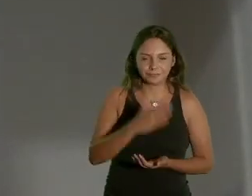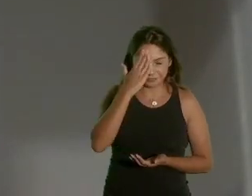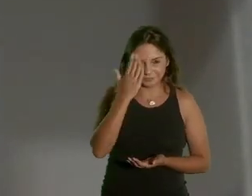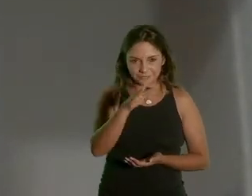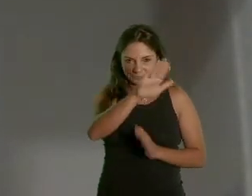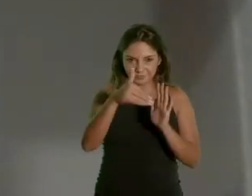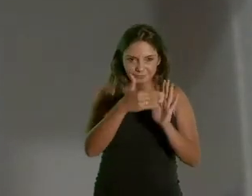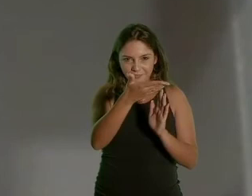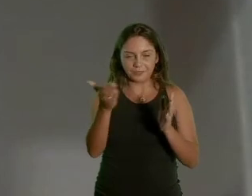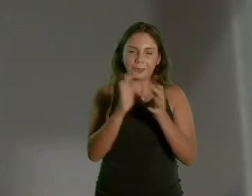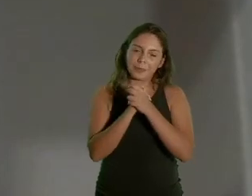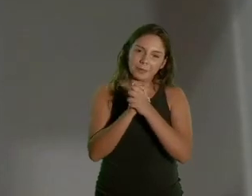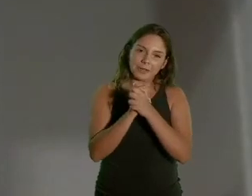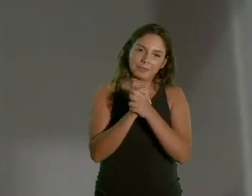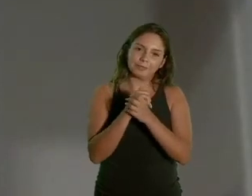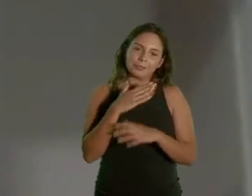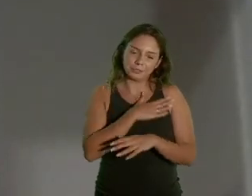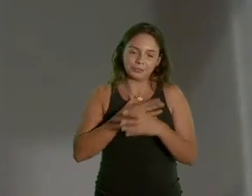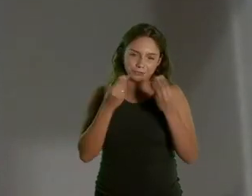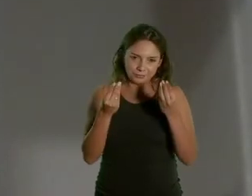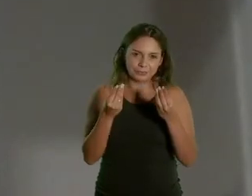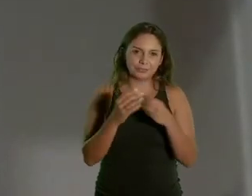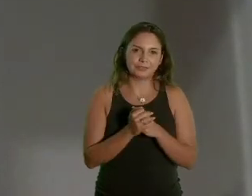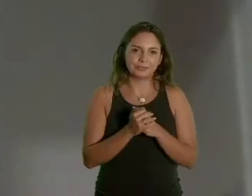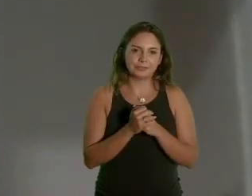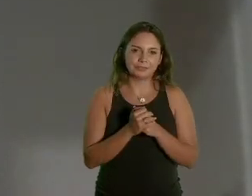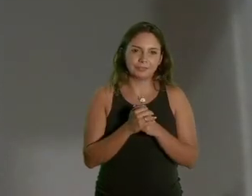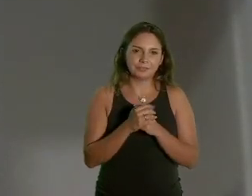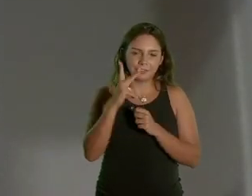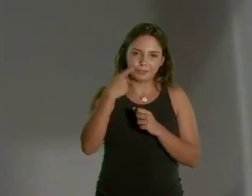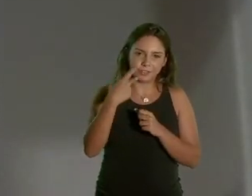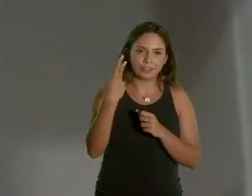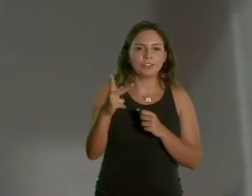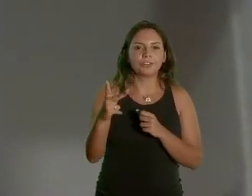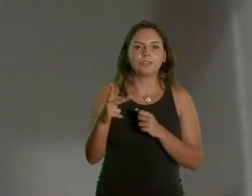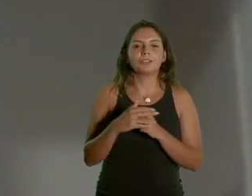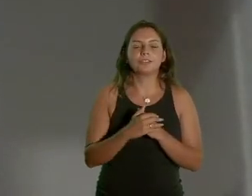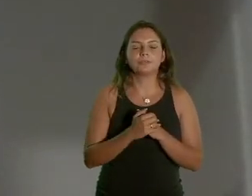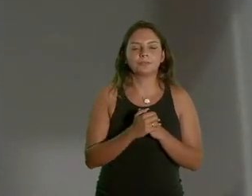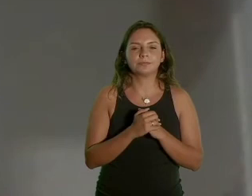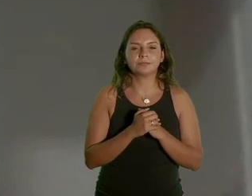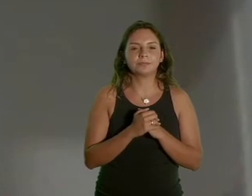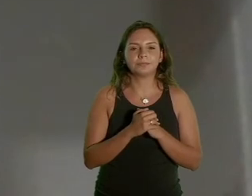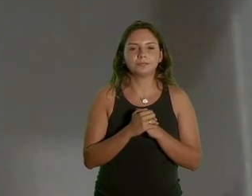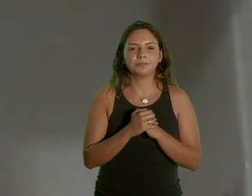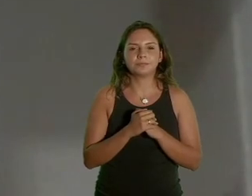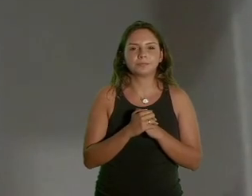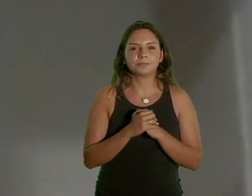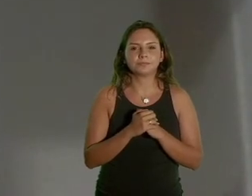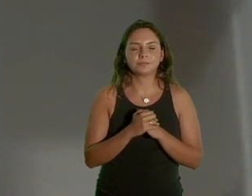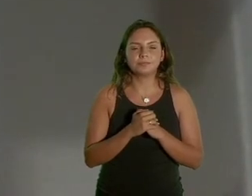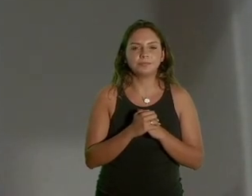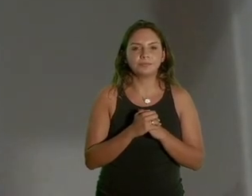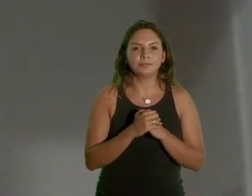Obrigado a vocês, parabéns, Vilma, eu gostei muito da sua fala, dos seus posicionamentos. E eu